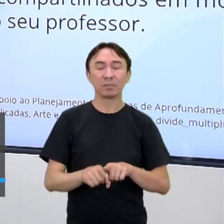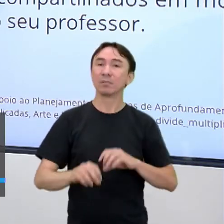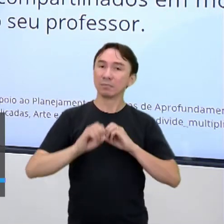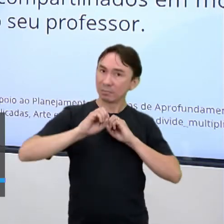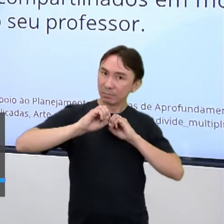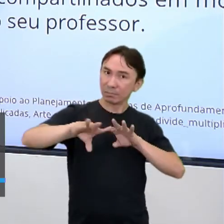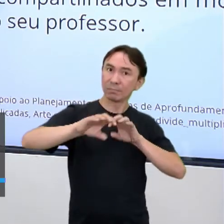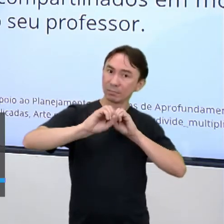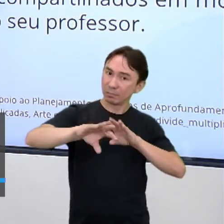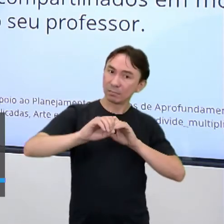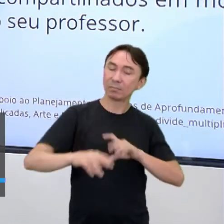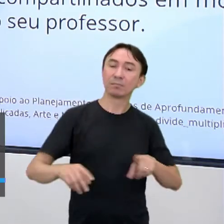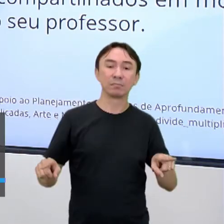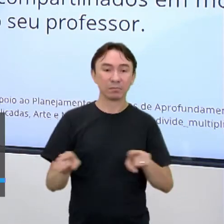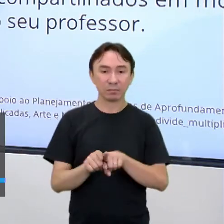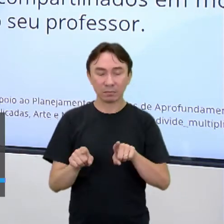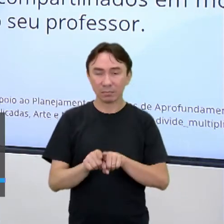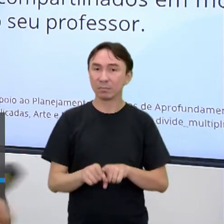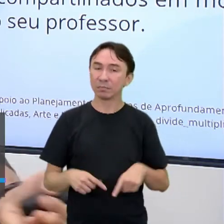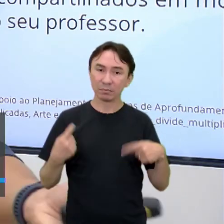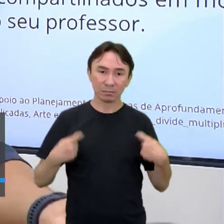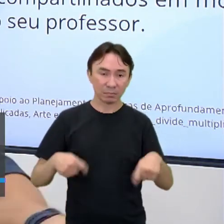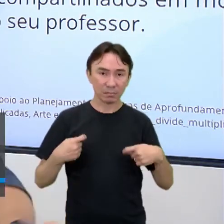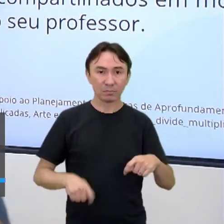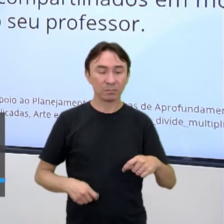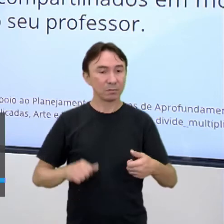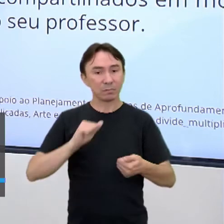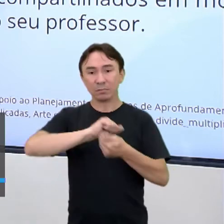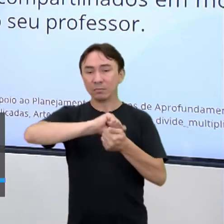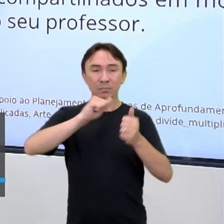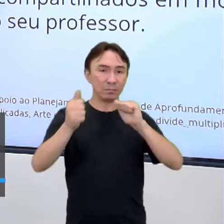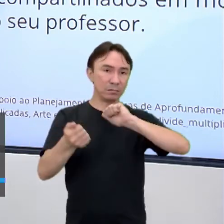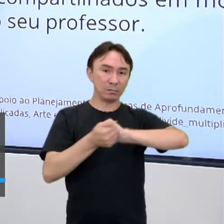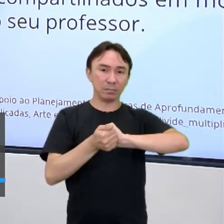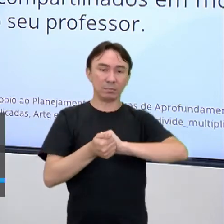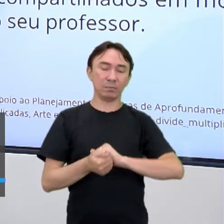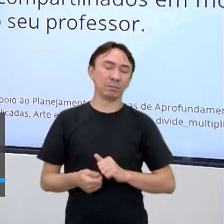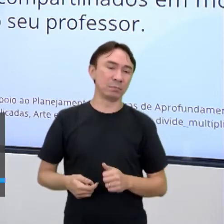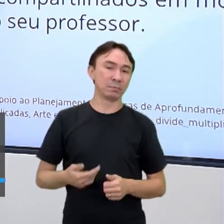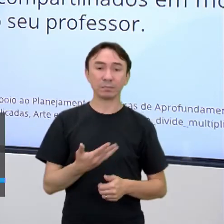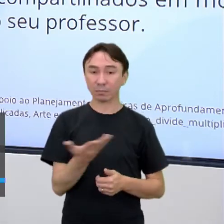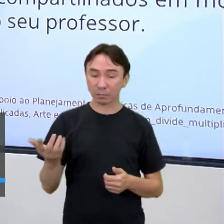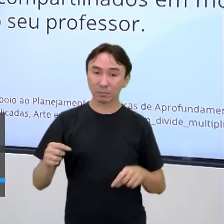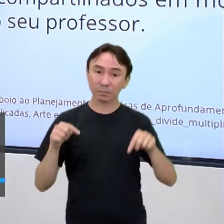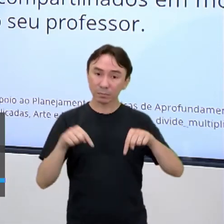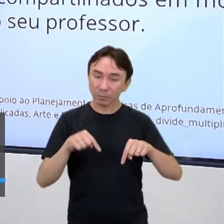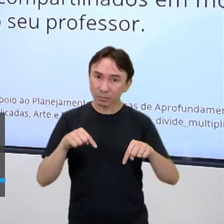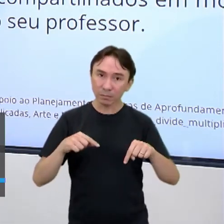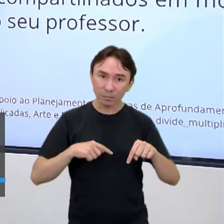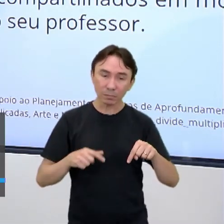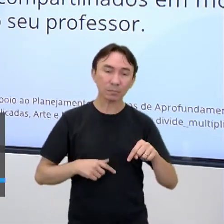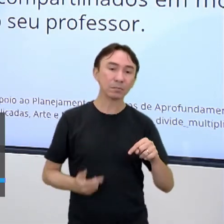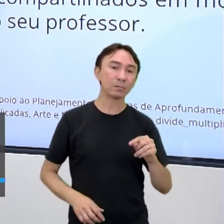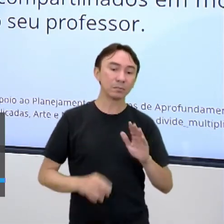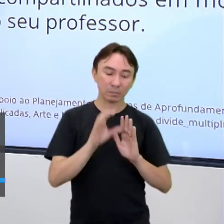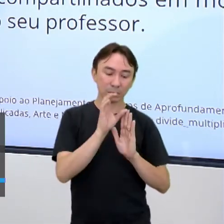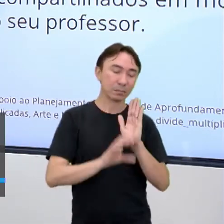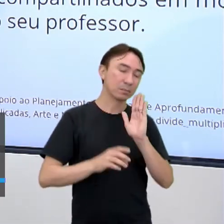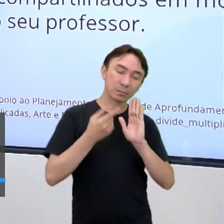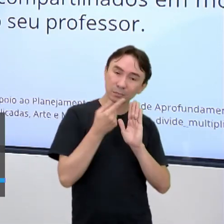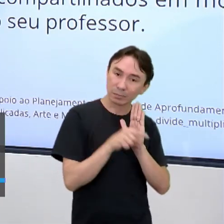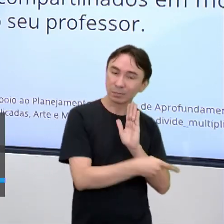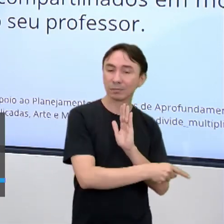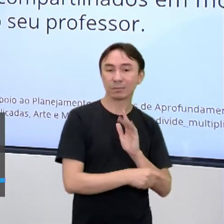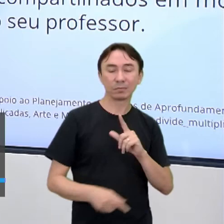adaptar a esses novos modelos, tanto que a gente apresenta para vocês aqui os aprofundamentos curriculares, né? A gente está falando de matemática,